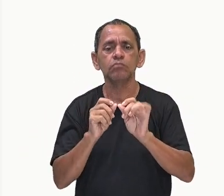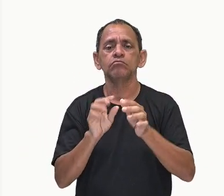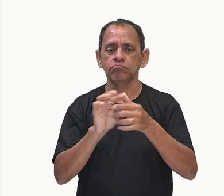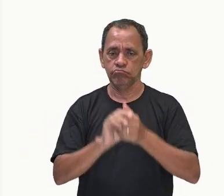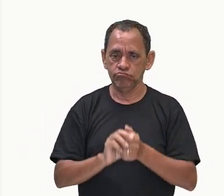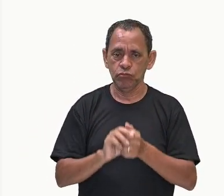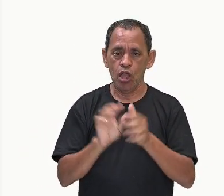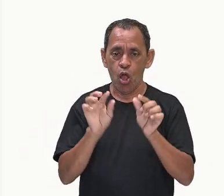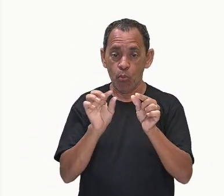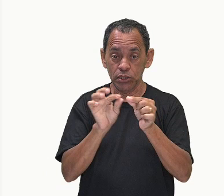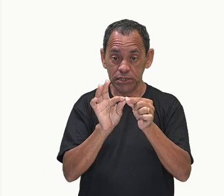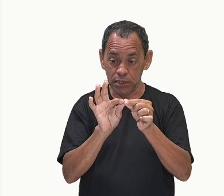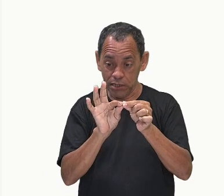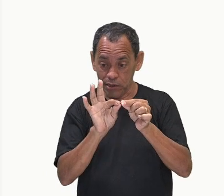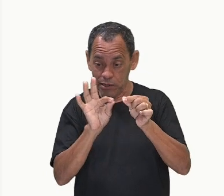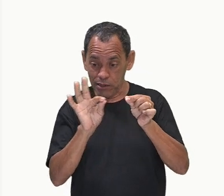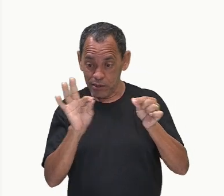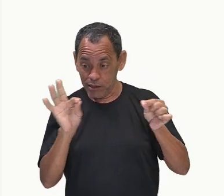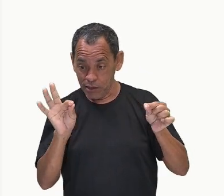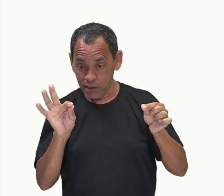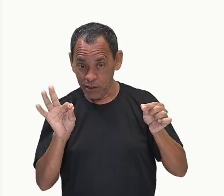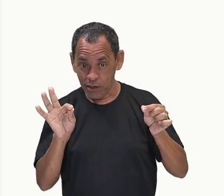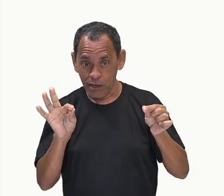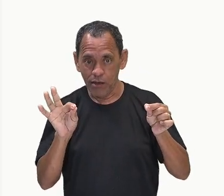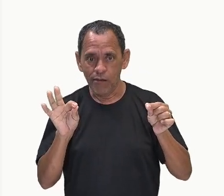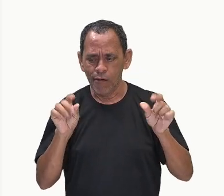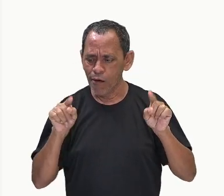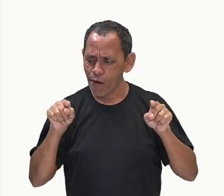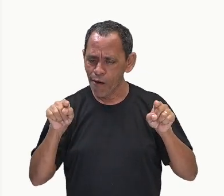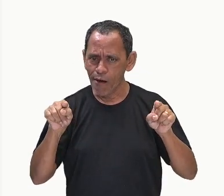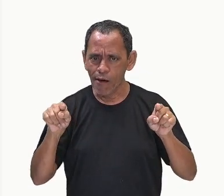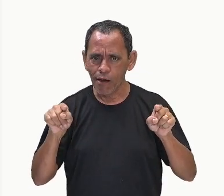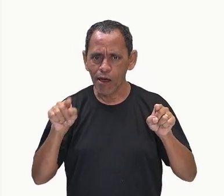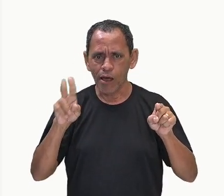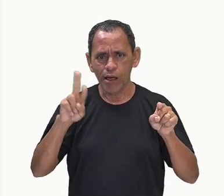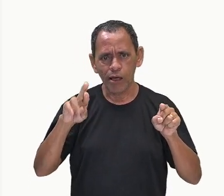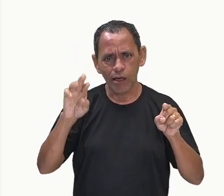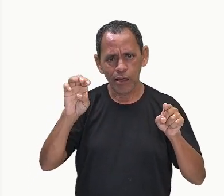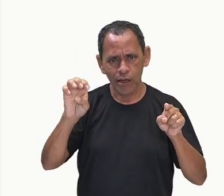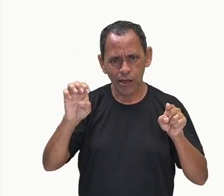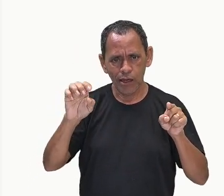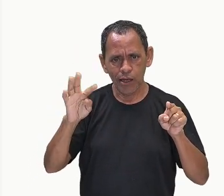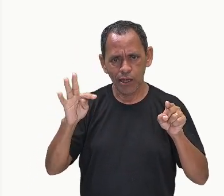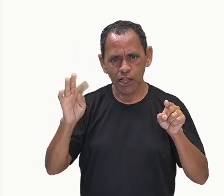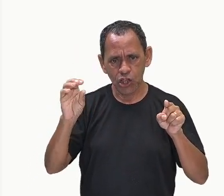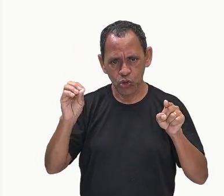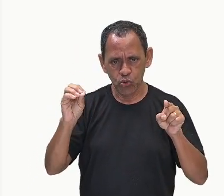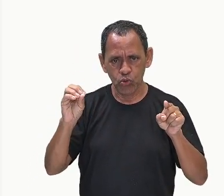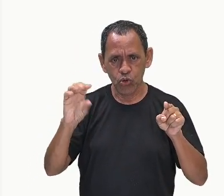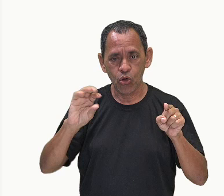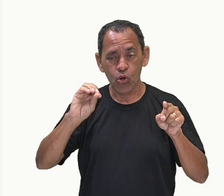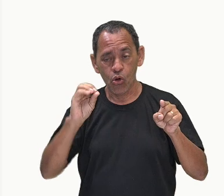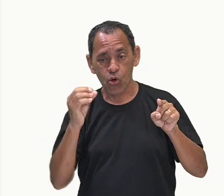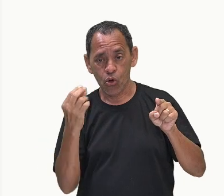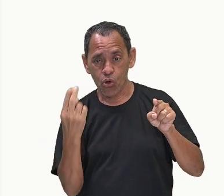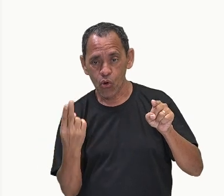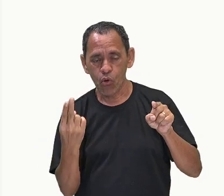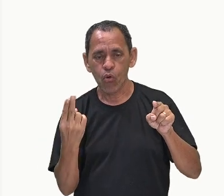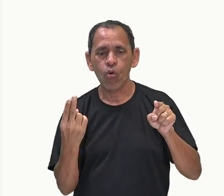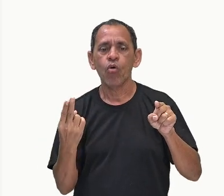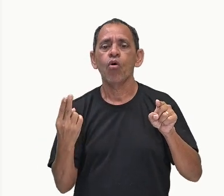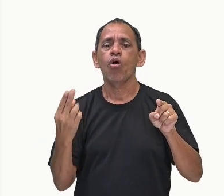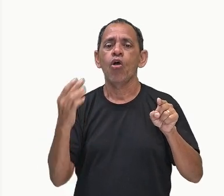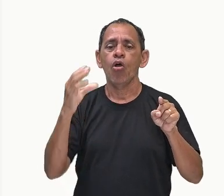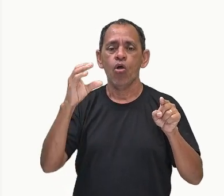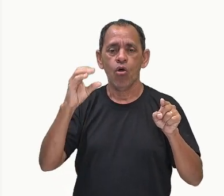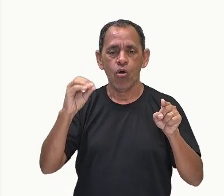aí do cilindro da esquerda, ou então ele pode ser um cilindro oblíquo.